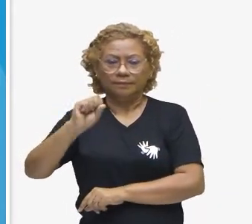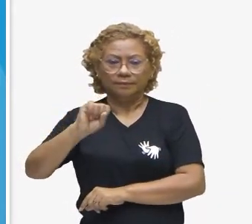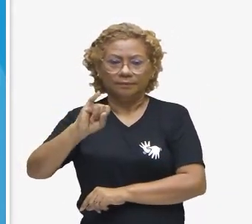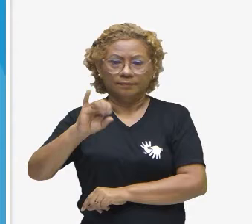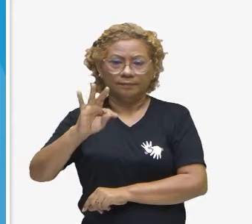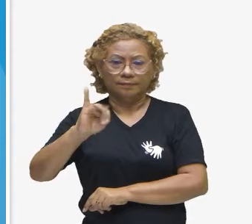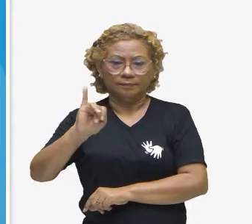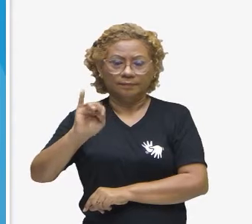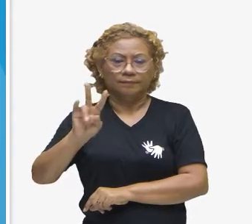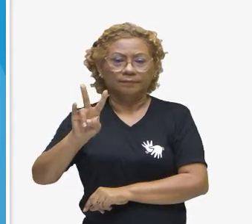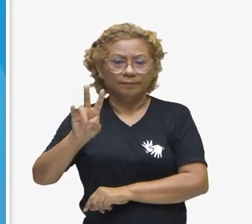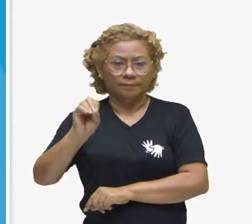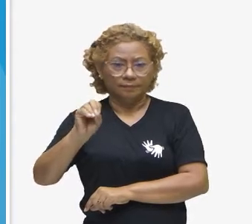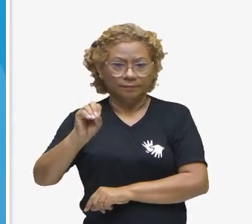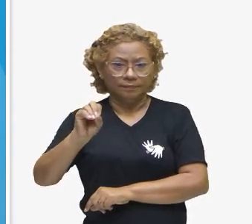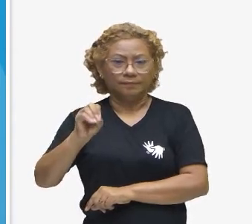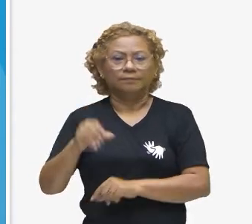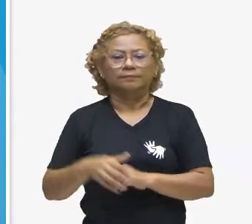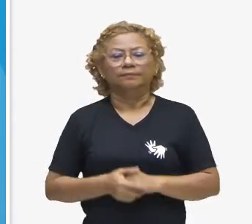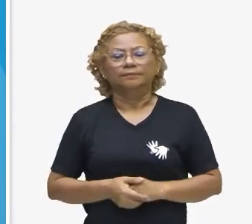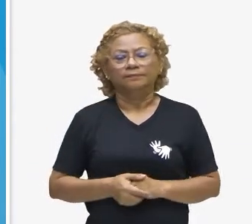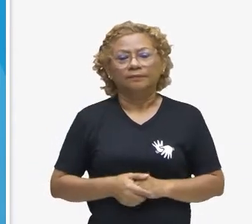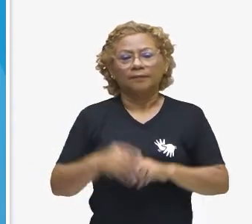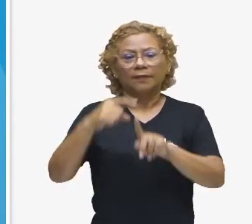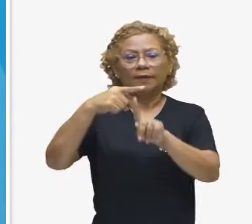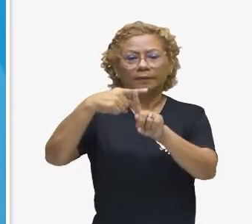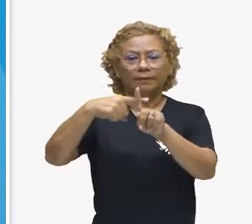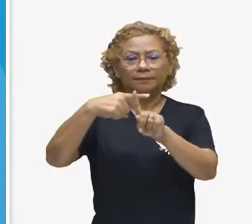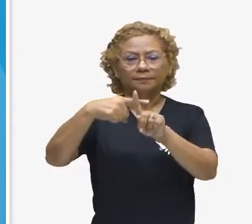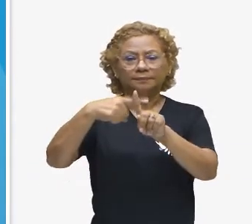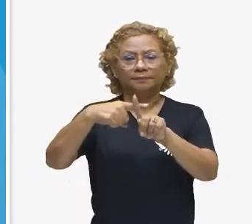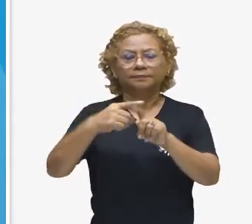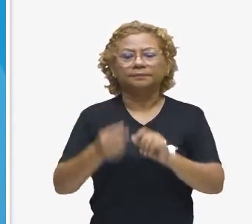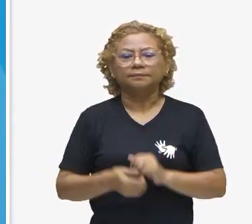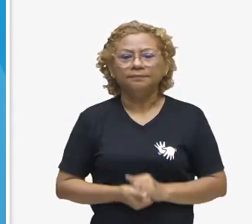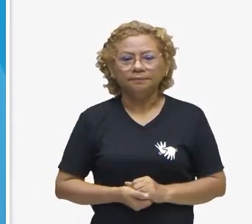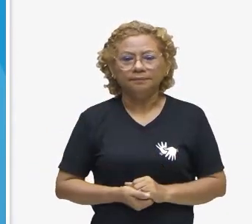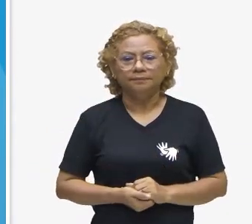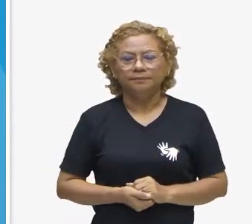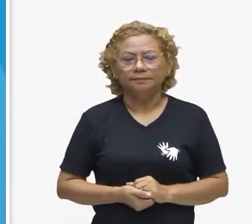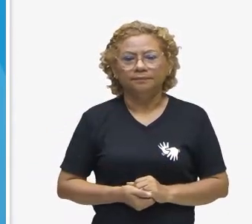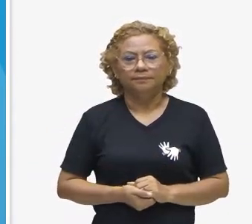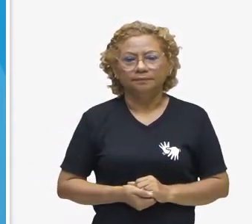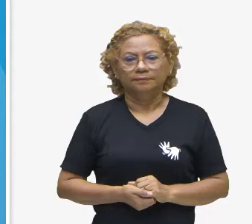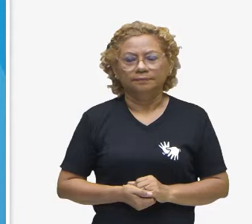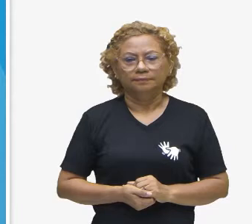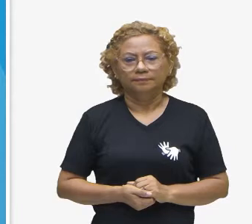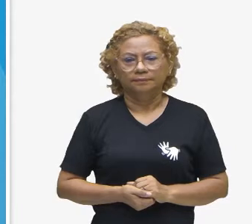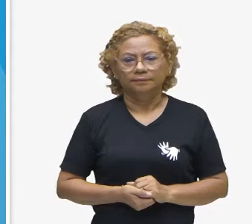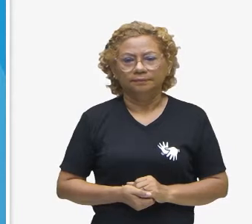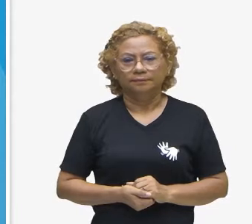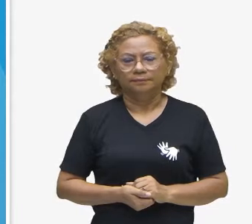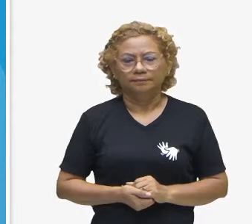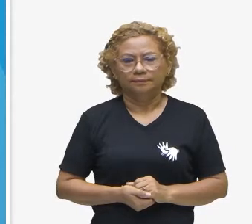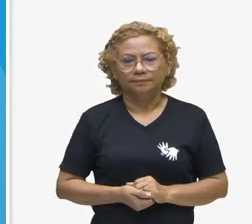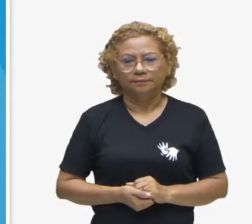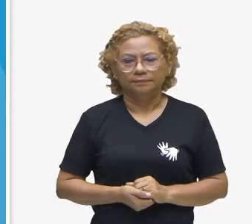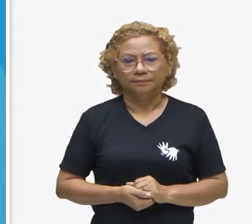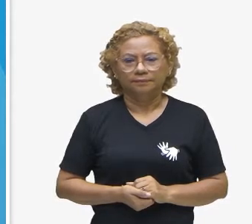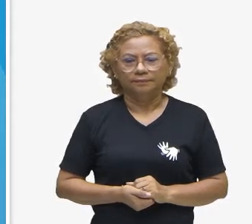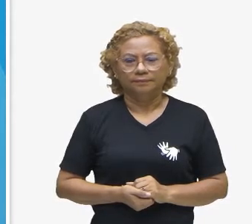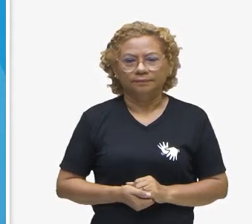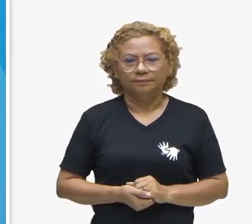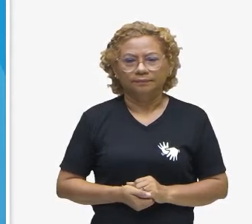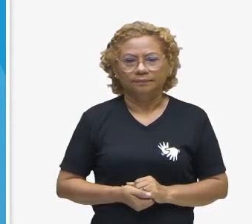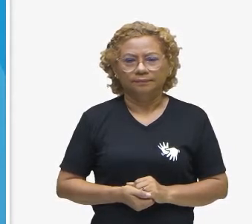essa projeção, está à direita do 0. Então, esse valor desse cosseno, ele é